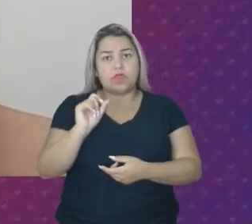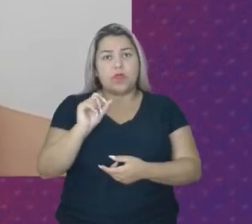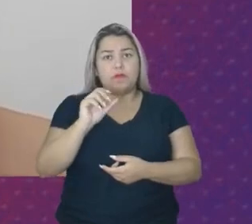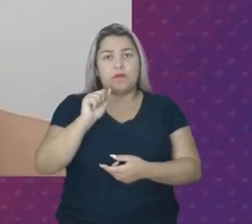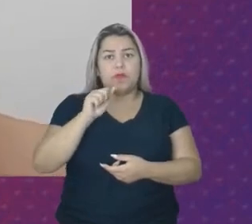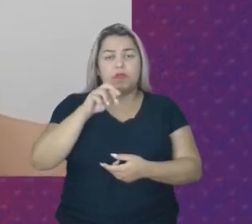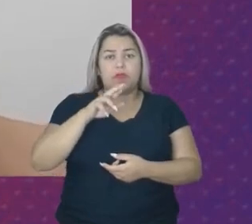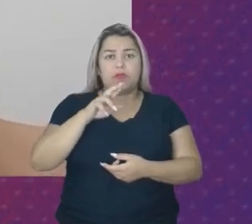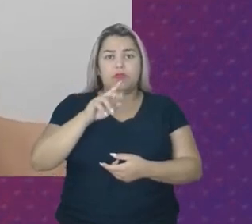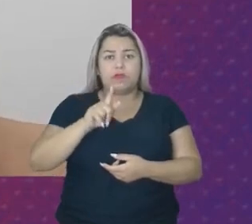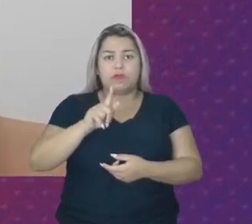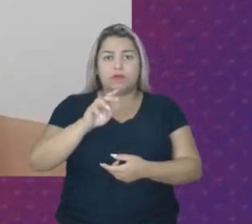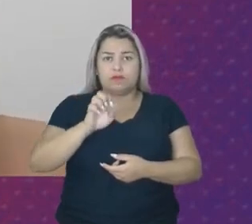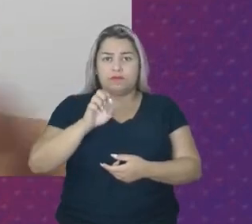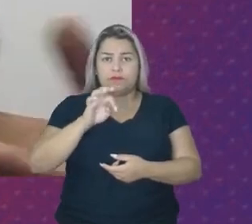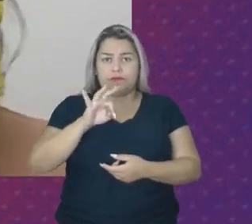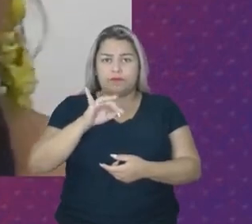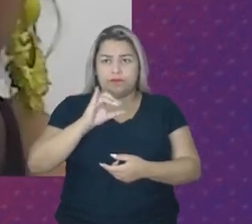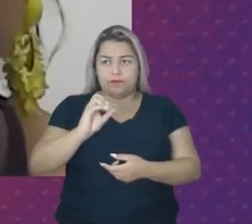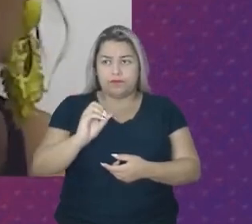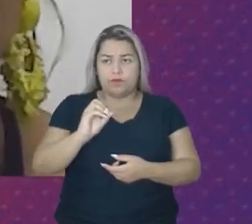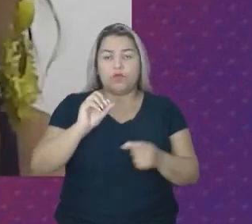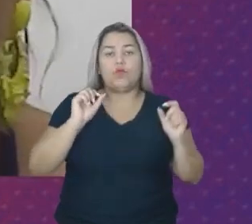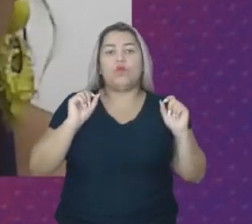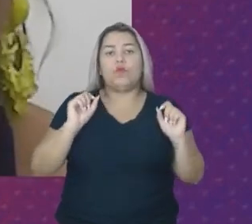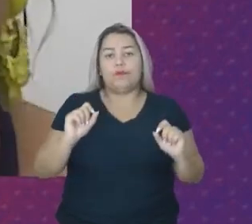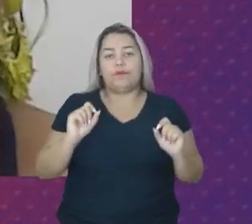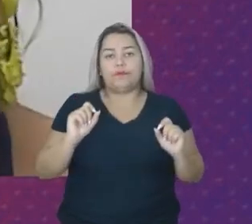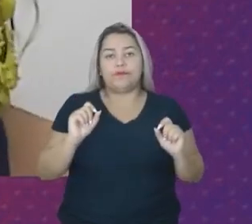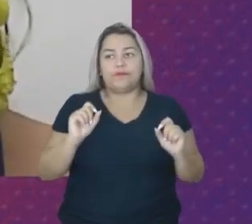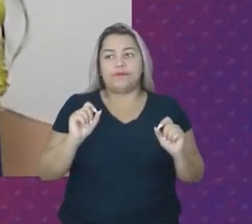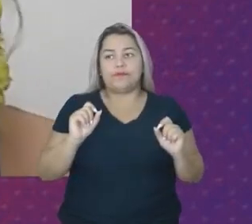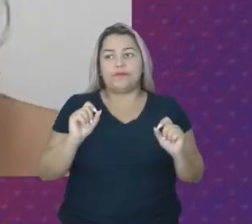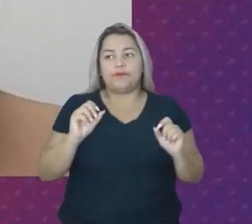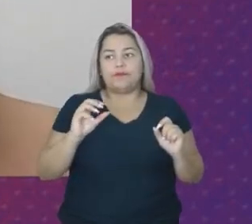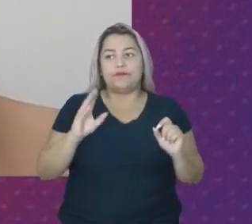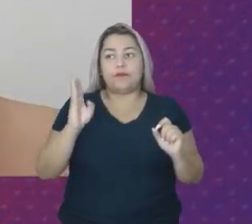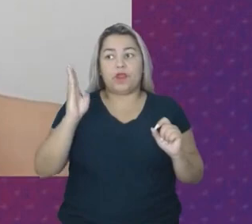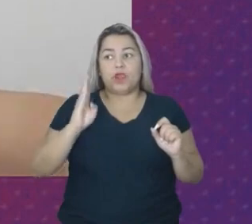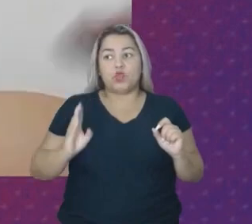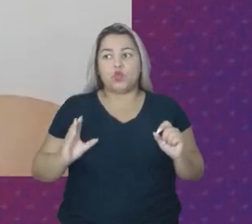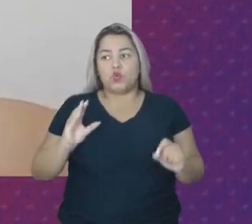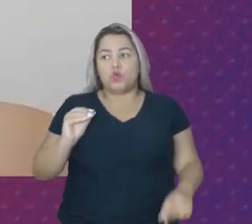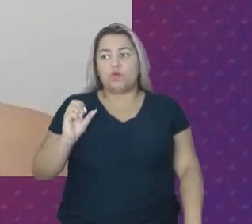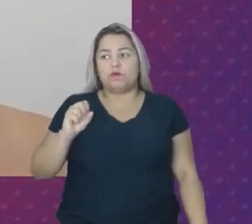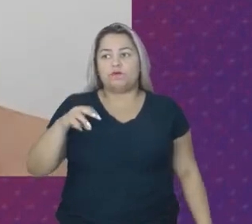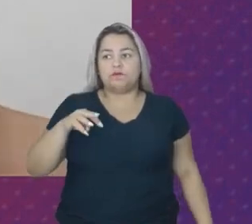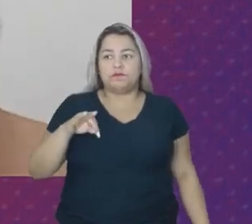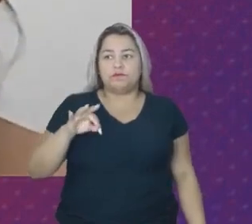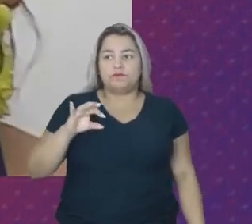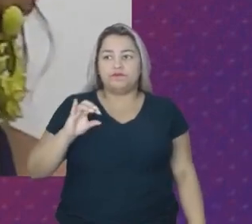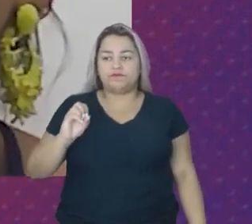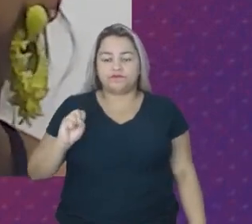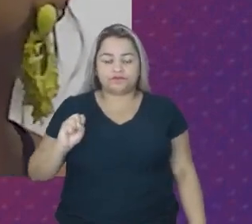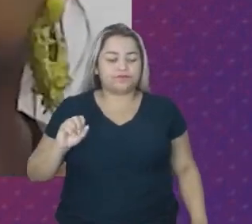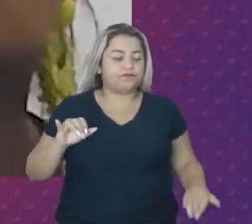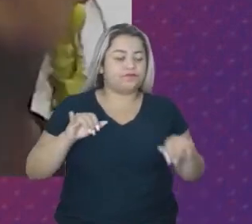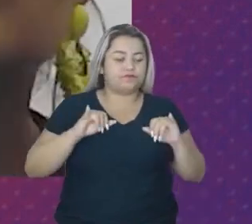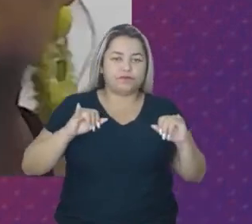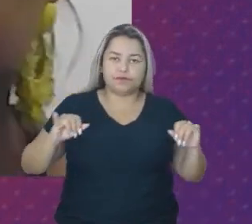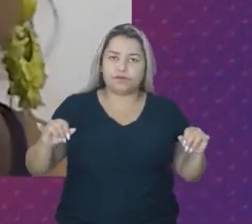do inocente é a Dove, por exemplo, que faz aquelas propagandas de